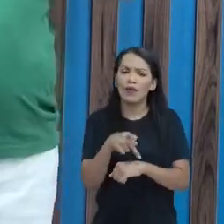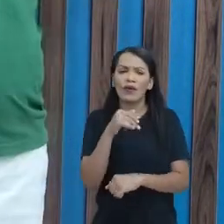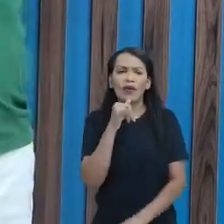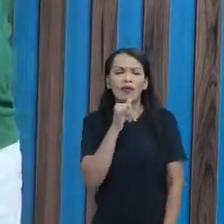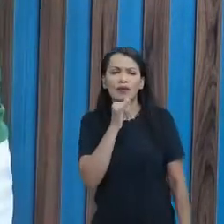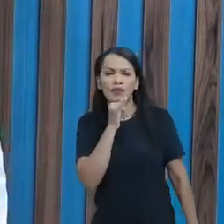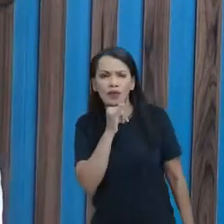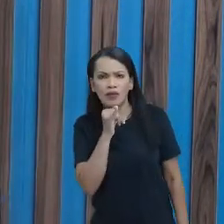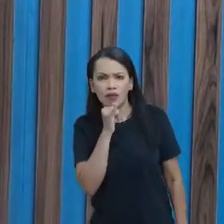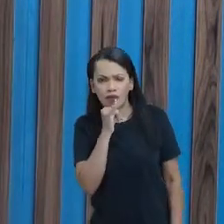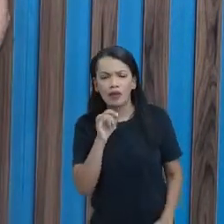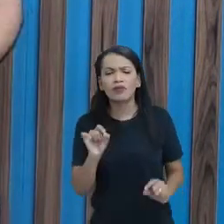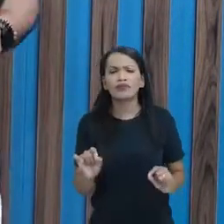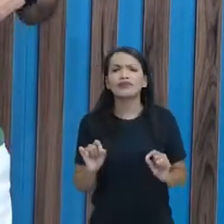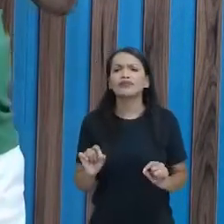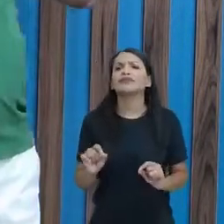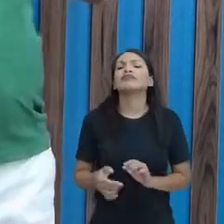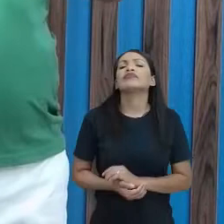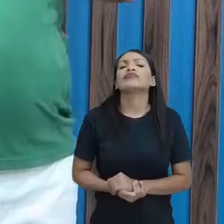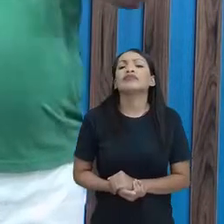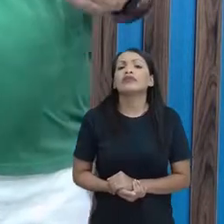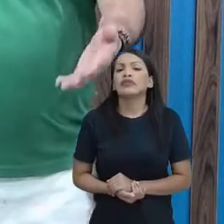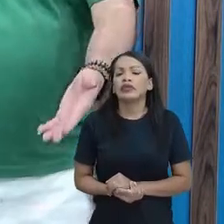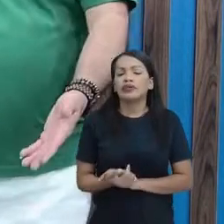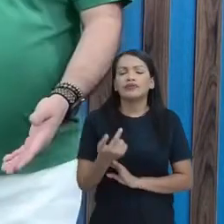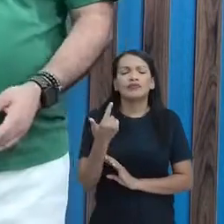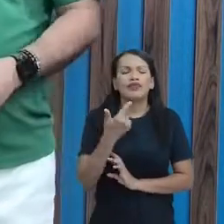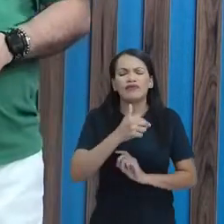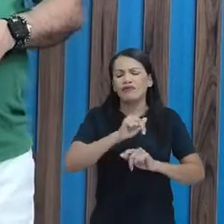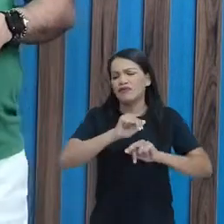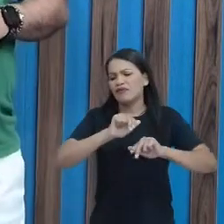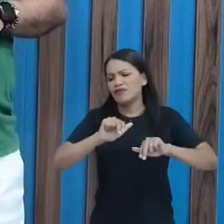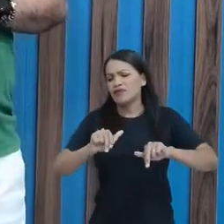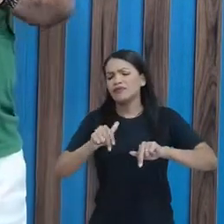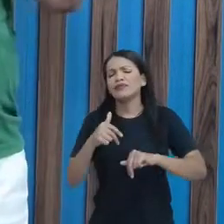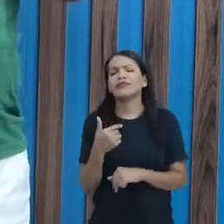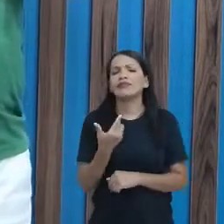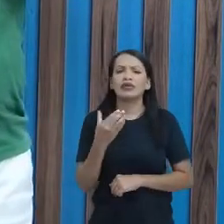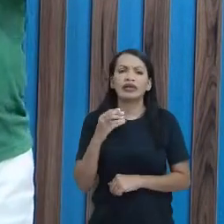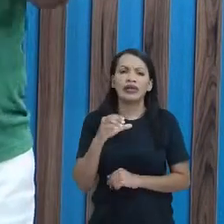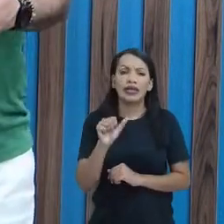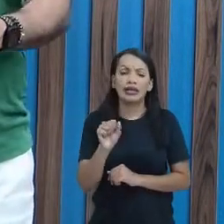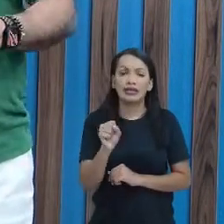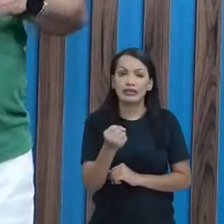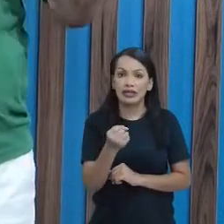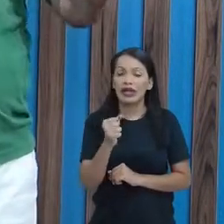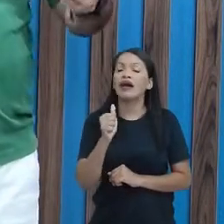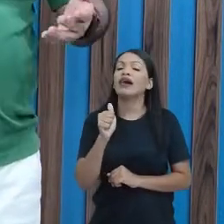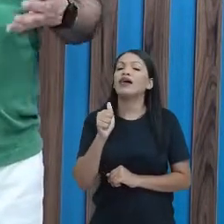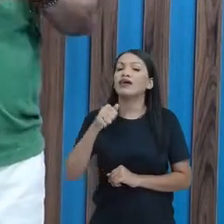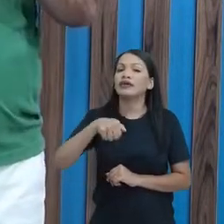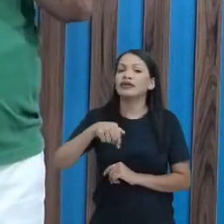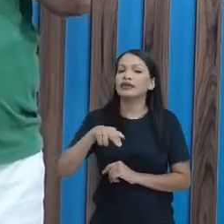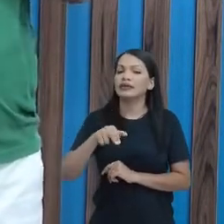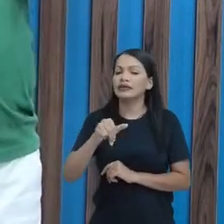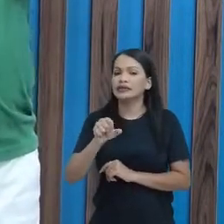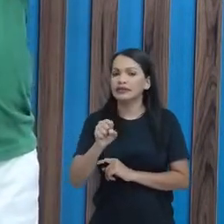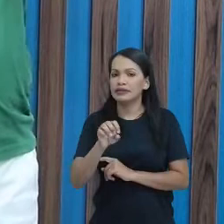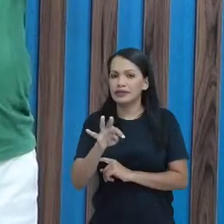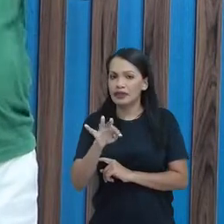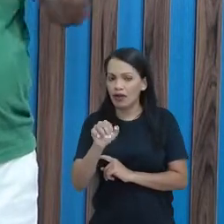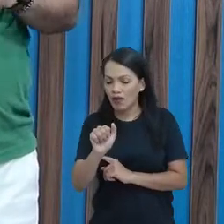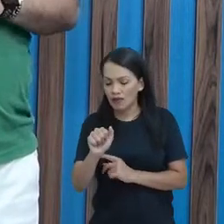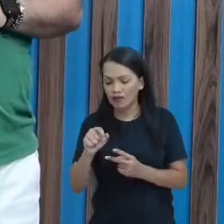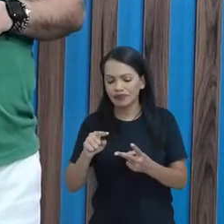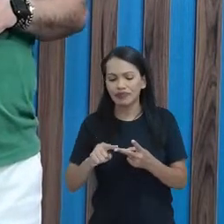exemplo o Cazaquistão, o Paquistão, né? A Letônia, a Lituânia. Então esses